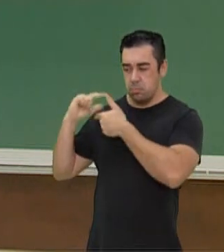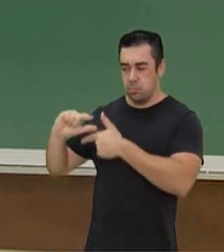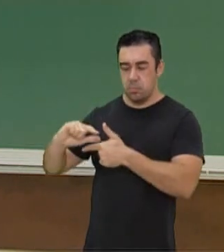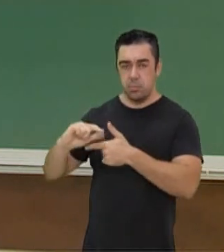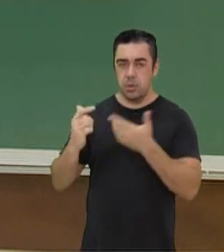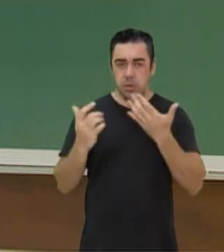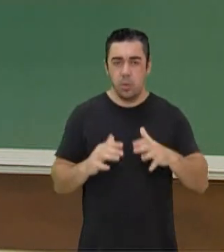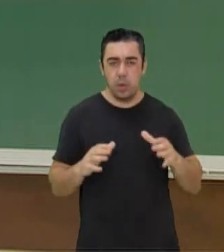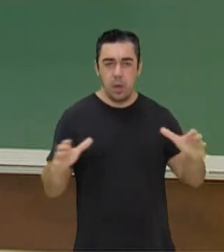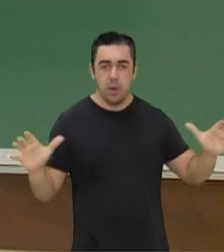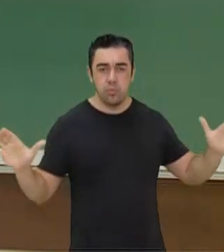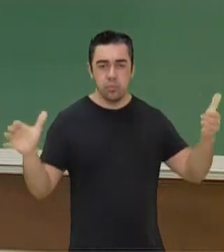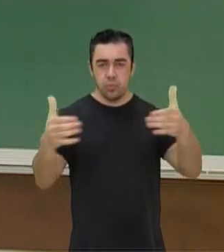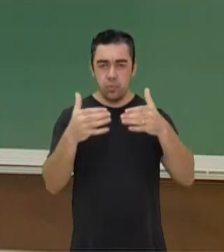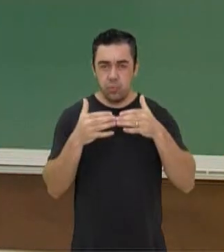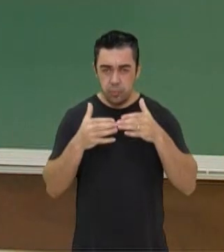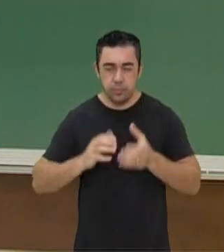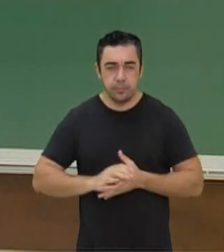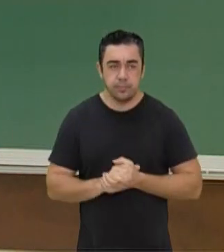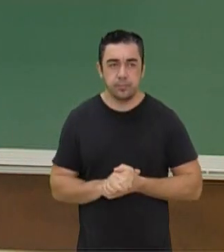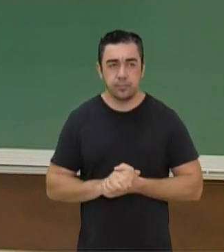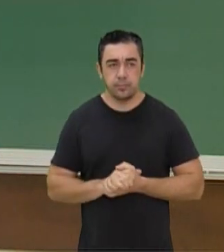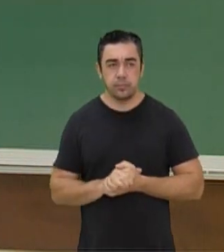de massa, diríamos, né?